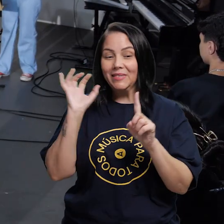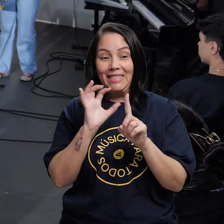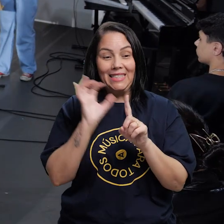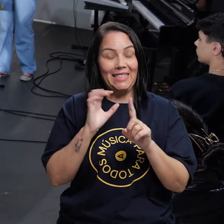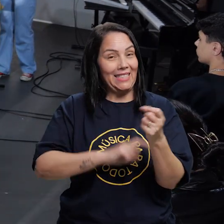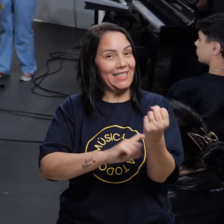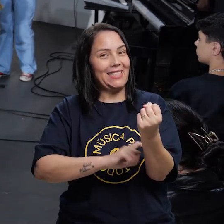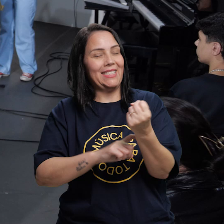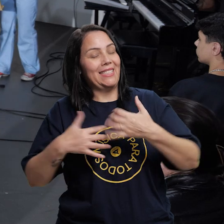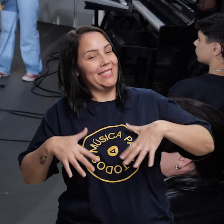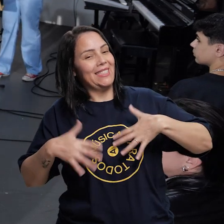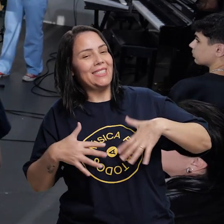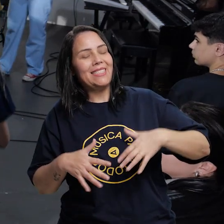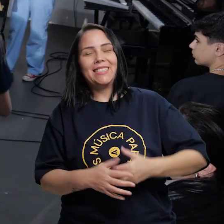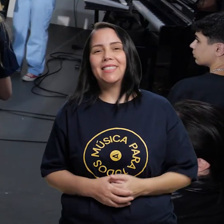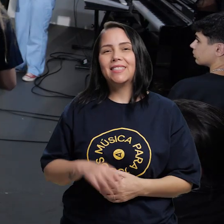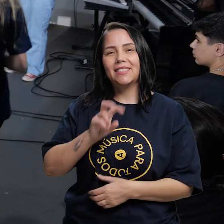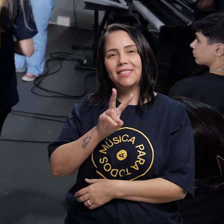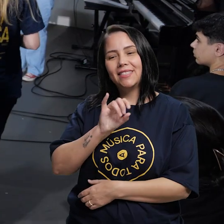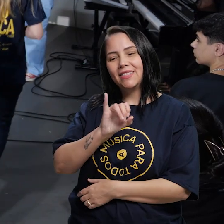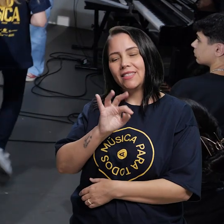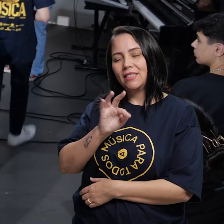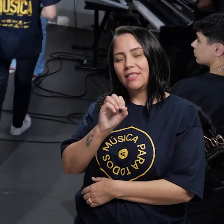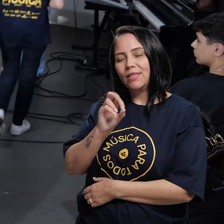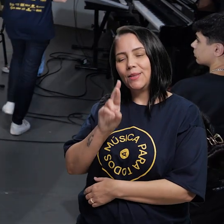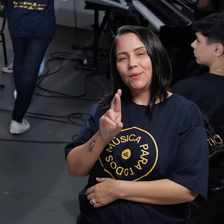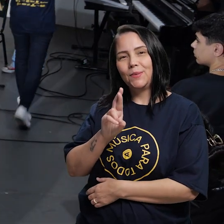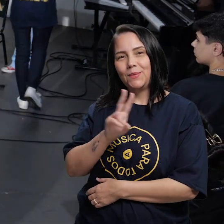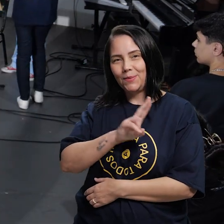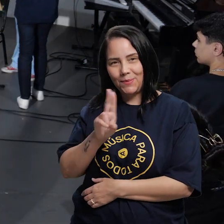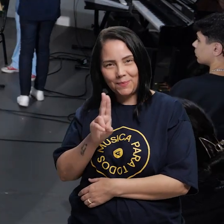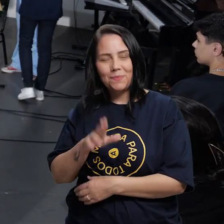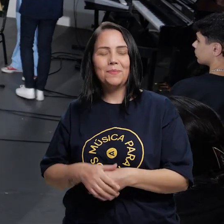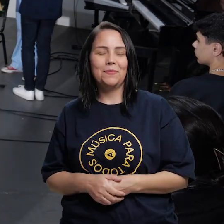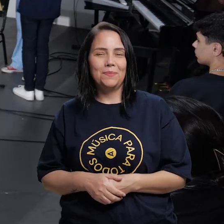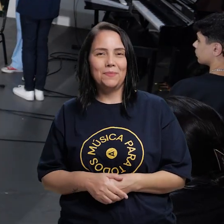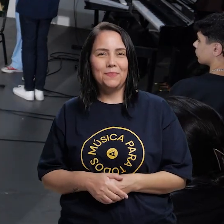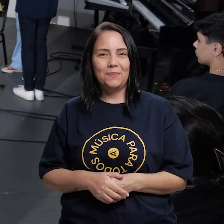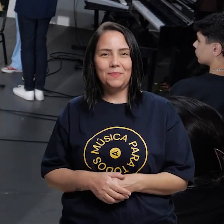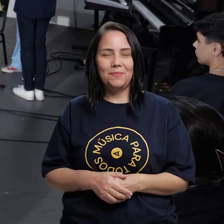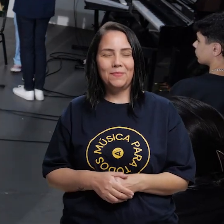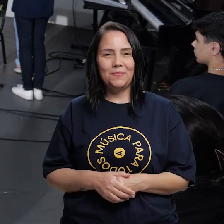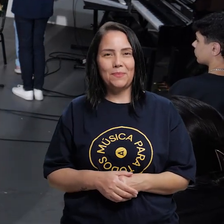pouquinho de pressão, assim, né, para tocar. Ah, Vitor, um pouquinho só, né, cara? Um pouquinho só.